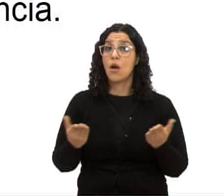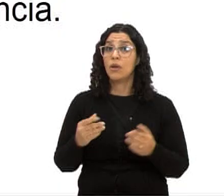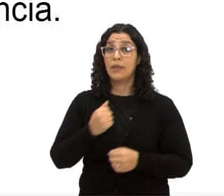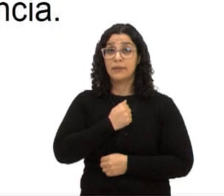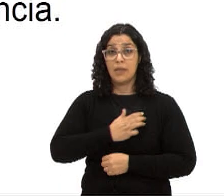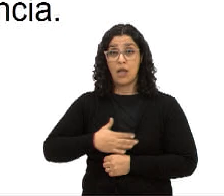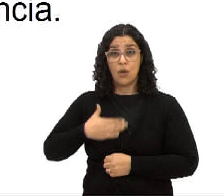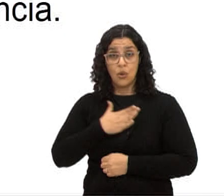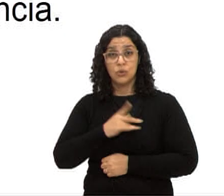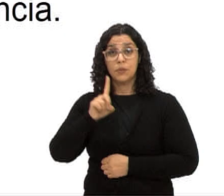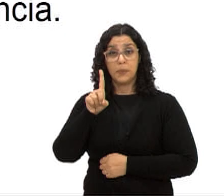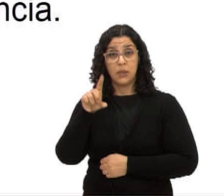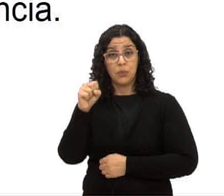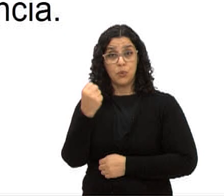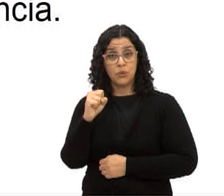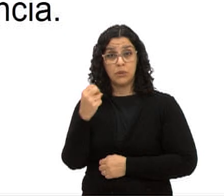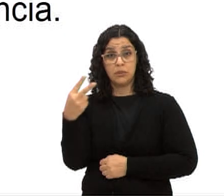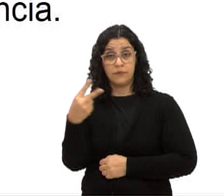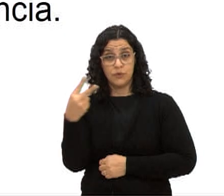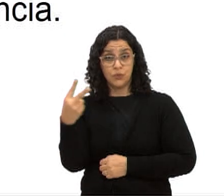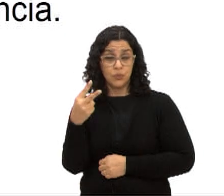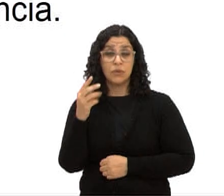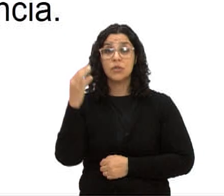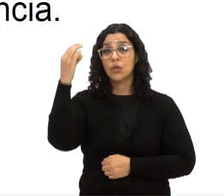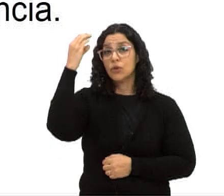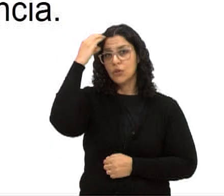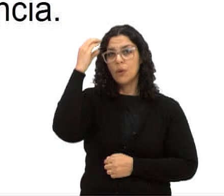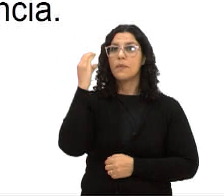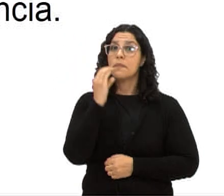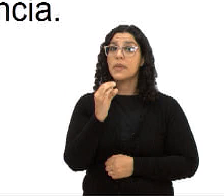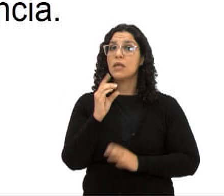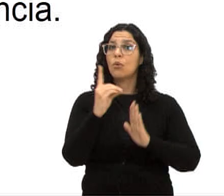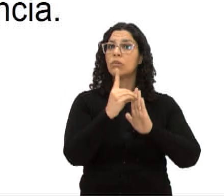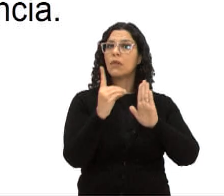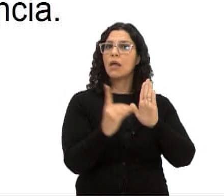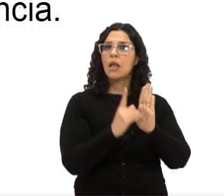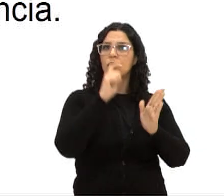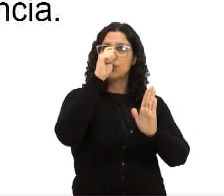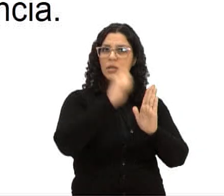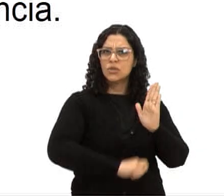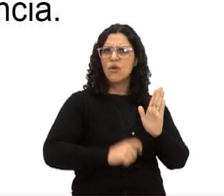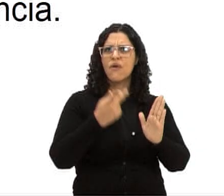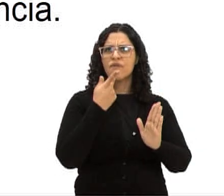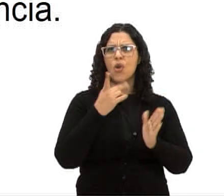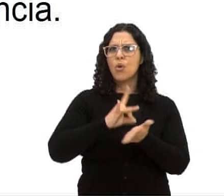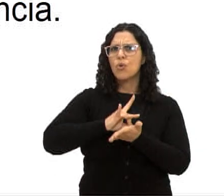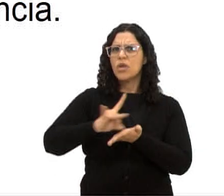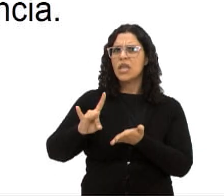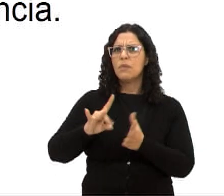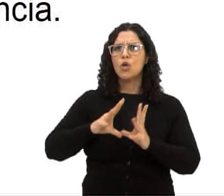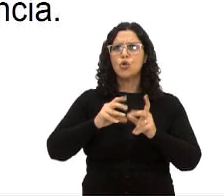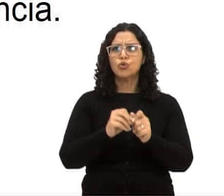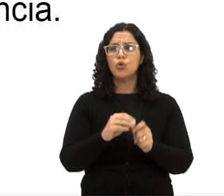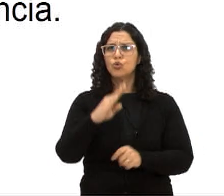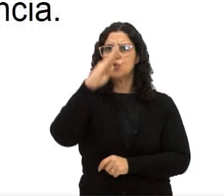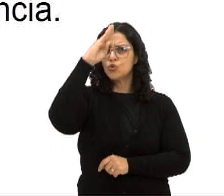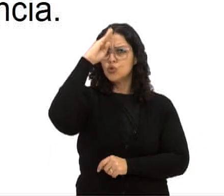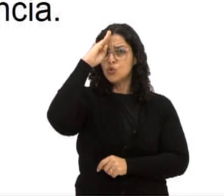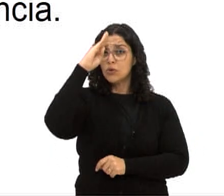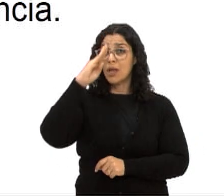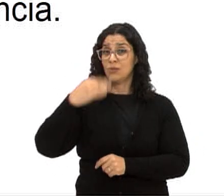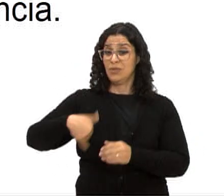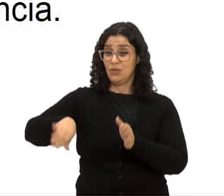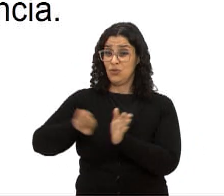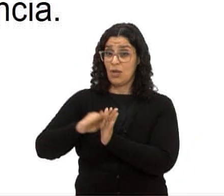agosto de 1822, Dom Pedro assinou um decreto que declarava como inimigas as tropas militares que viessem